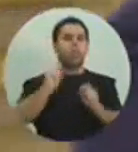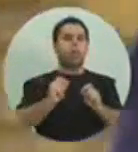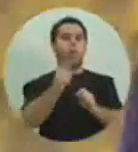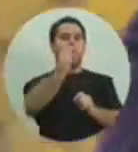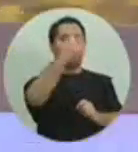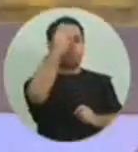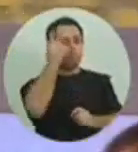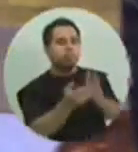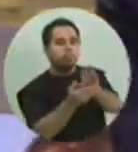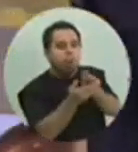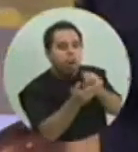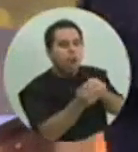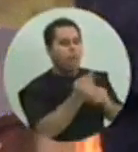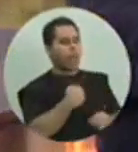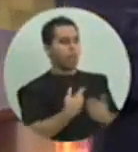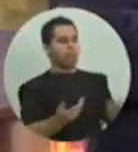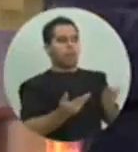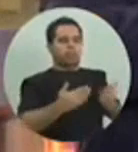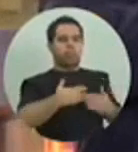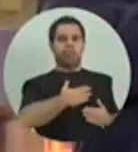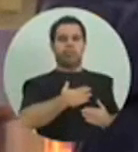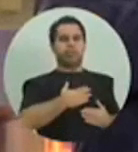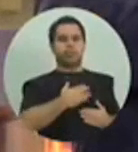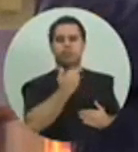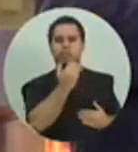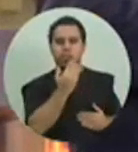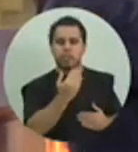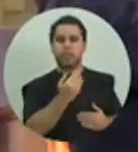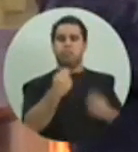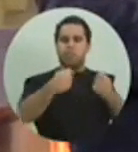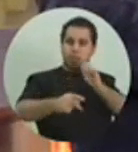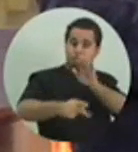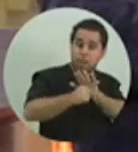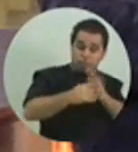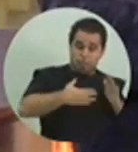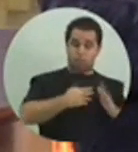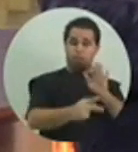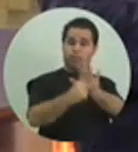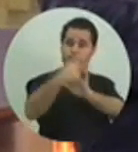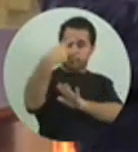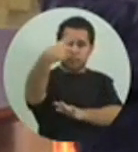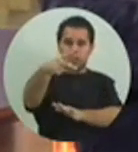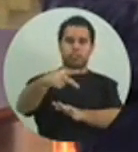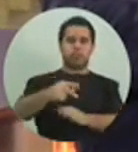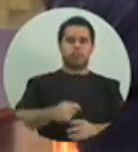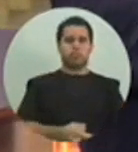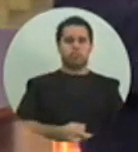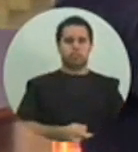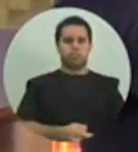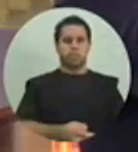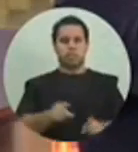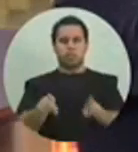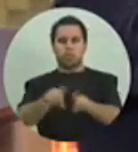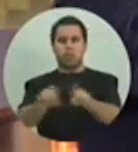jeito e o método dos outros, porque eles não funcionam para nós. Aquilo